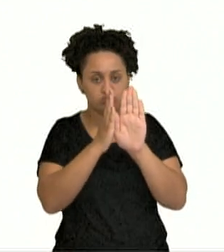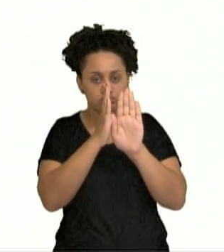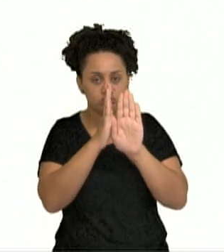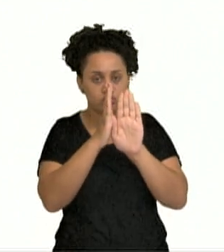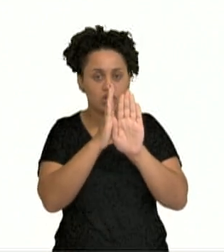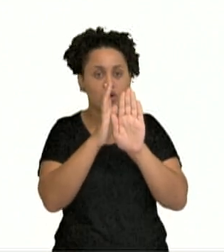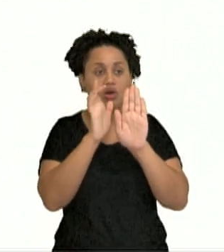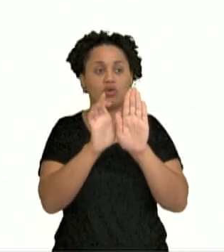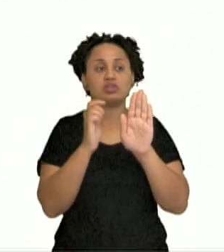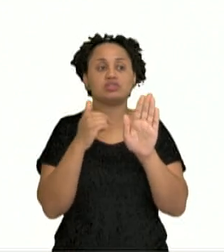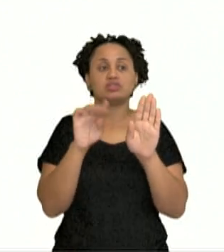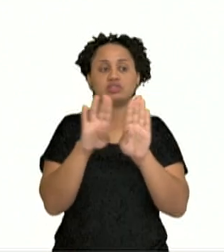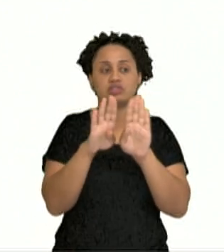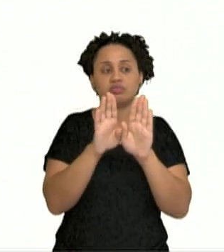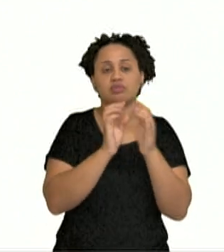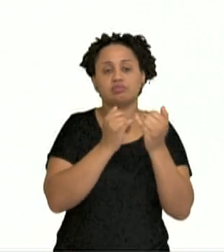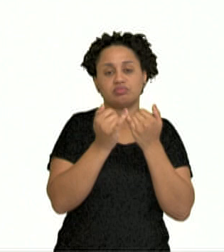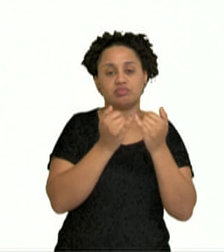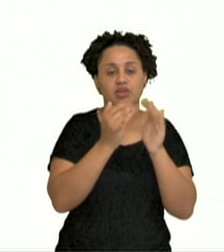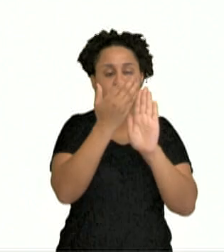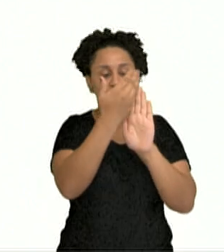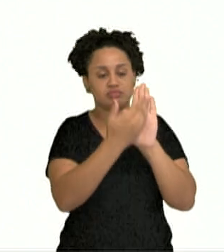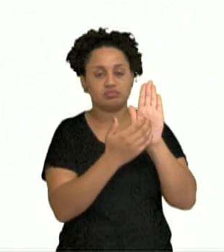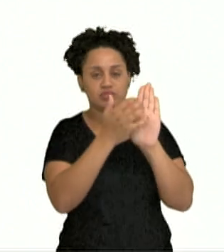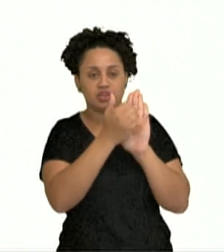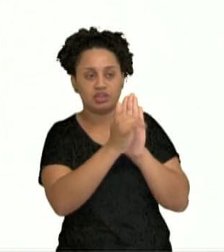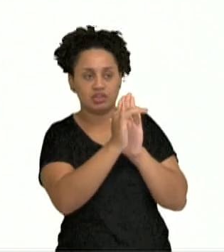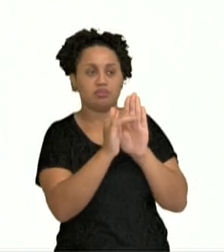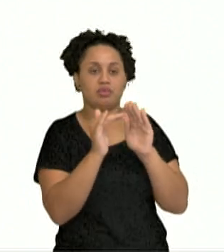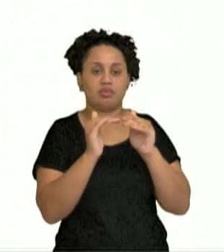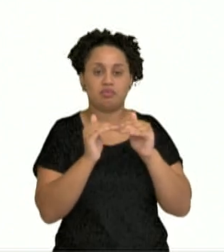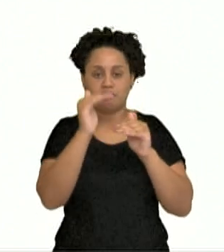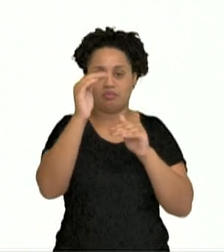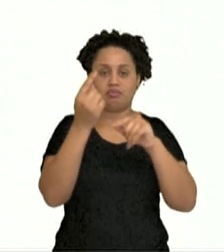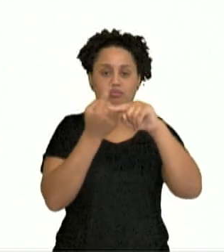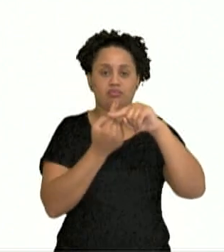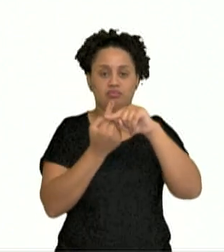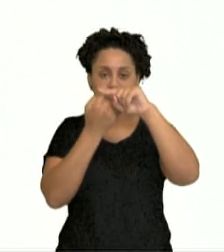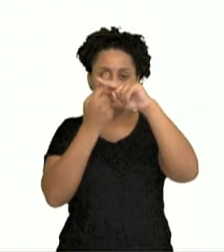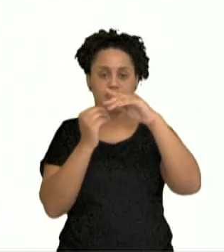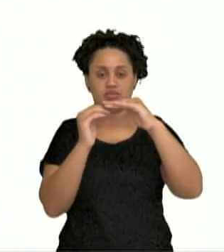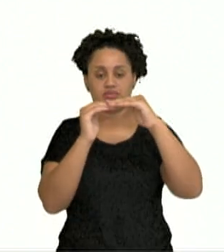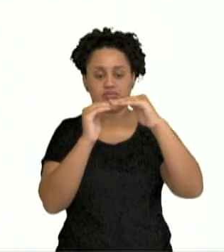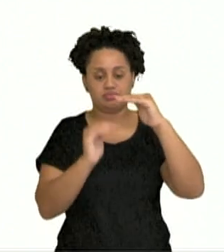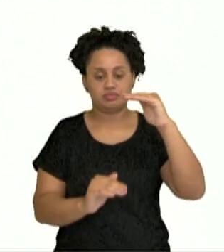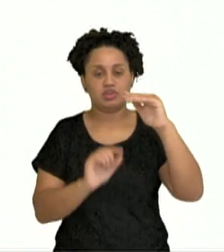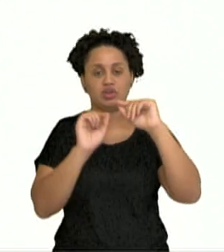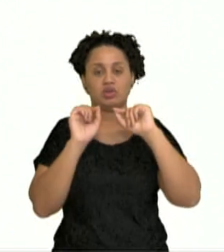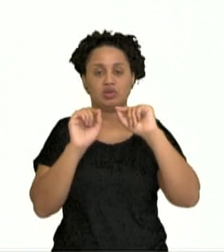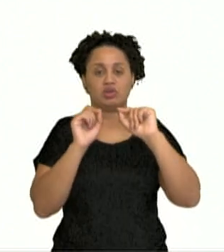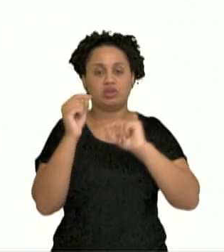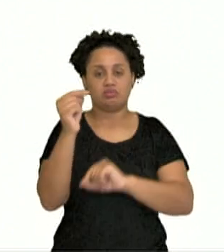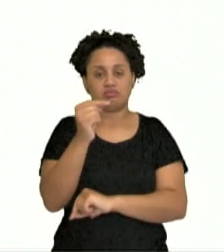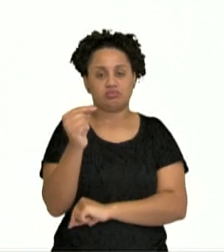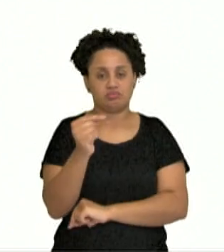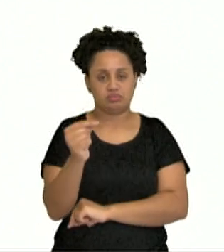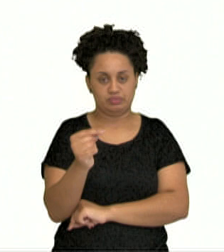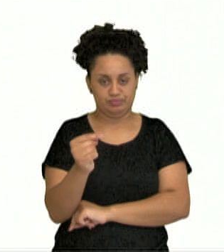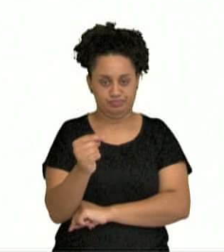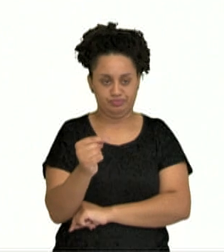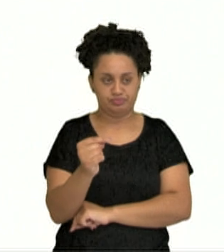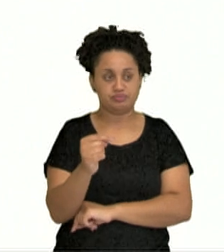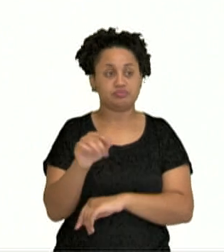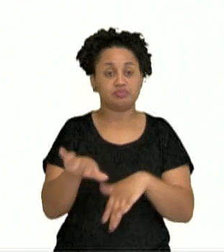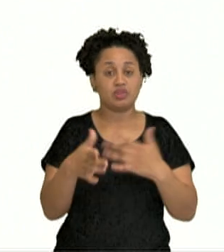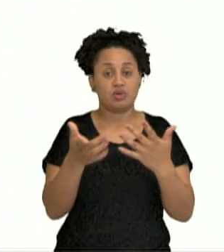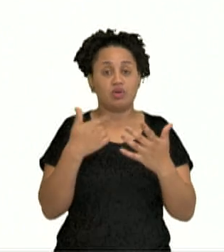se comportar da mesma forma que o eixo Y. Valores para cima são positivos, valores para baixo são negativos.